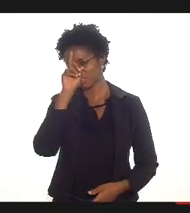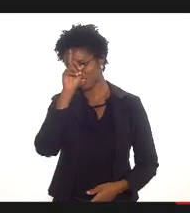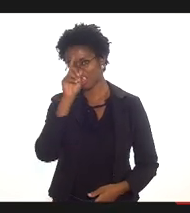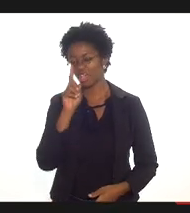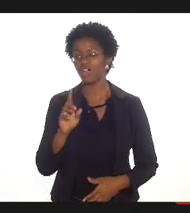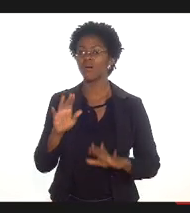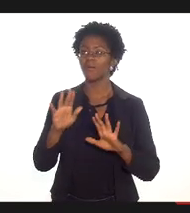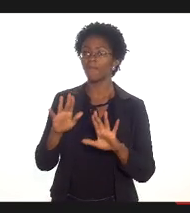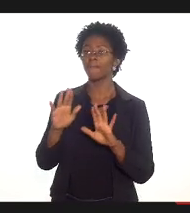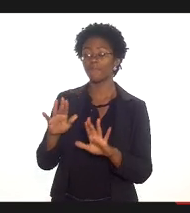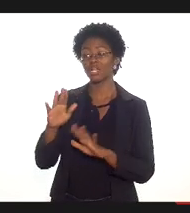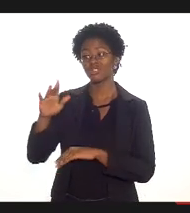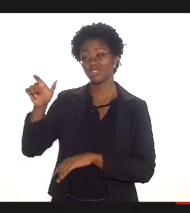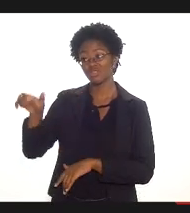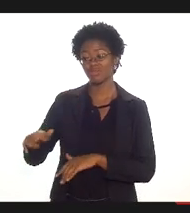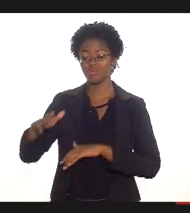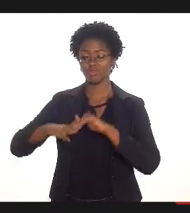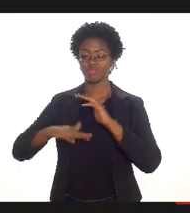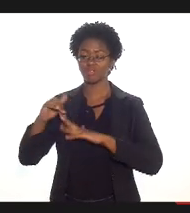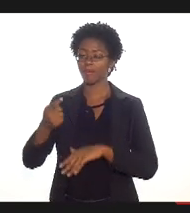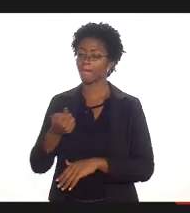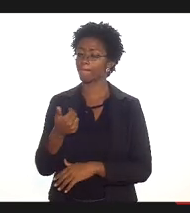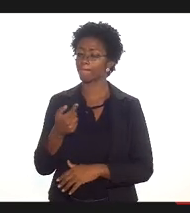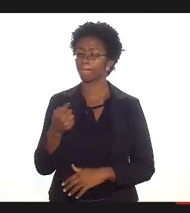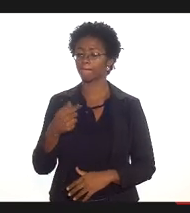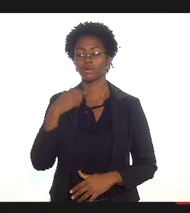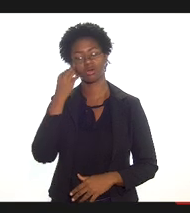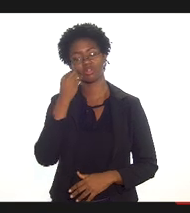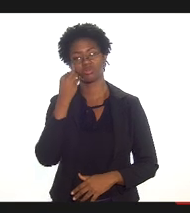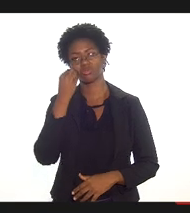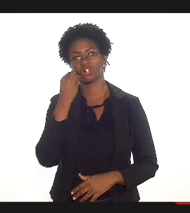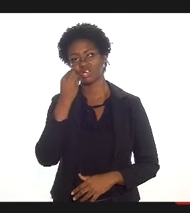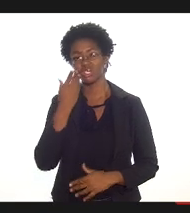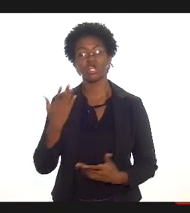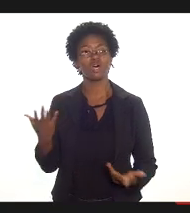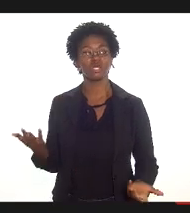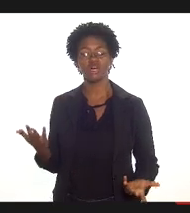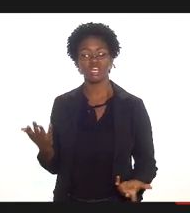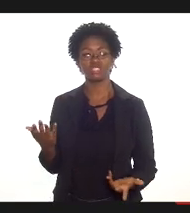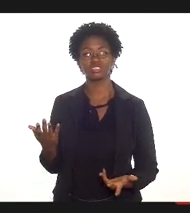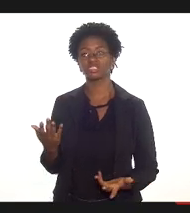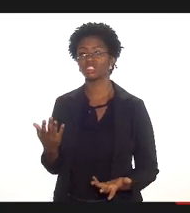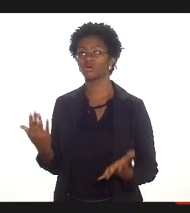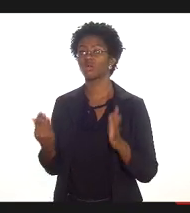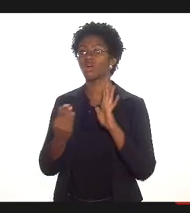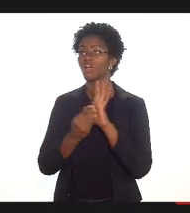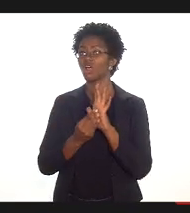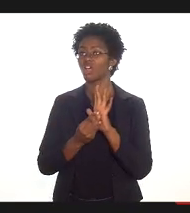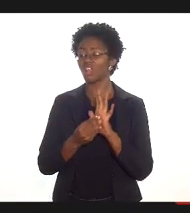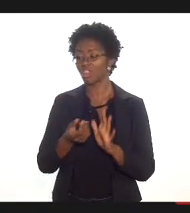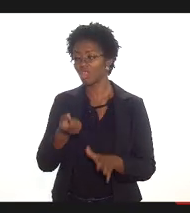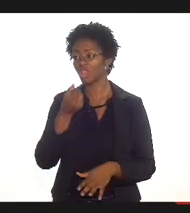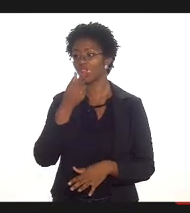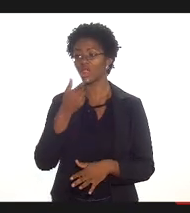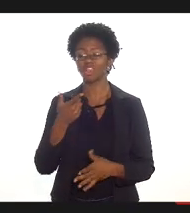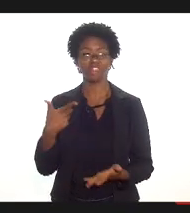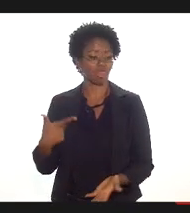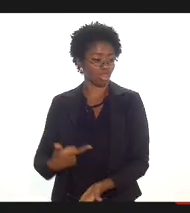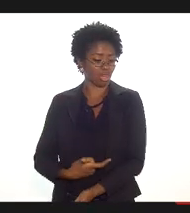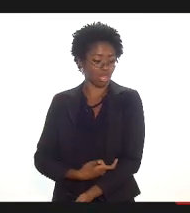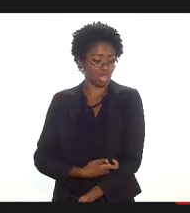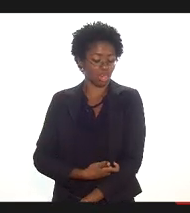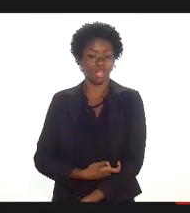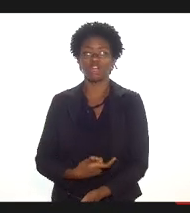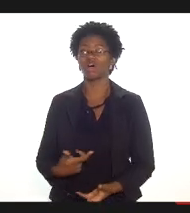com pouca experiência, fruto aí da precarização da relação de trabalho, aplicou amidarona oral no acesso profundo desse